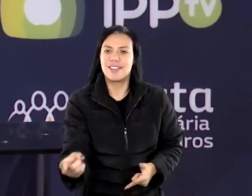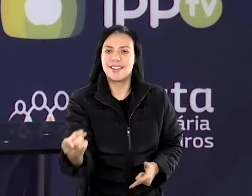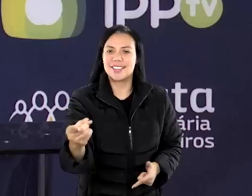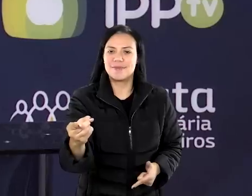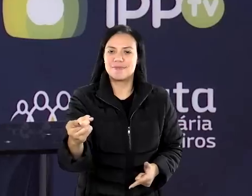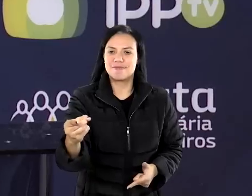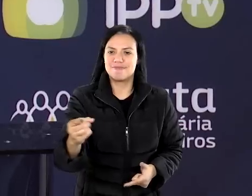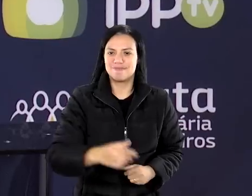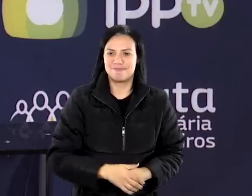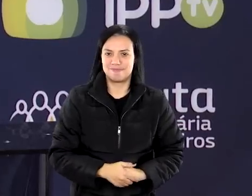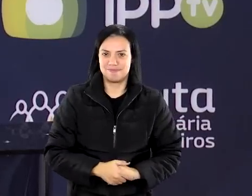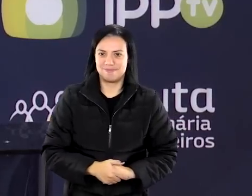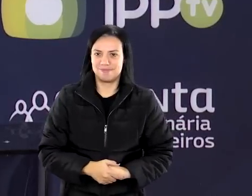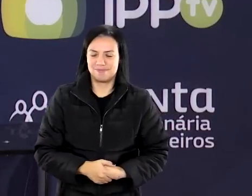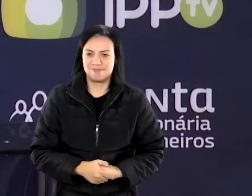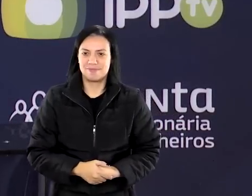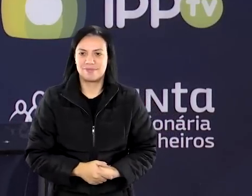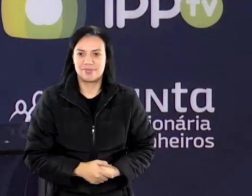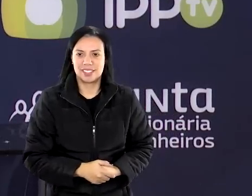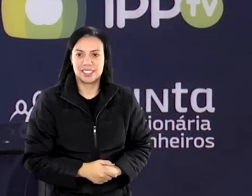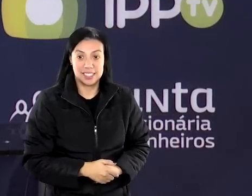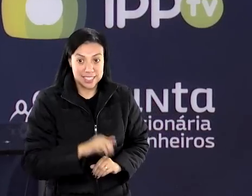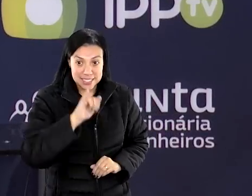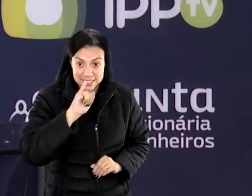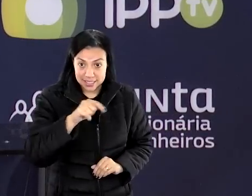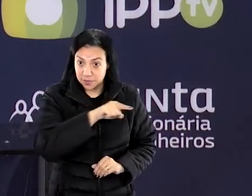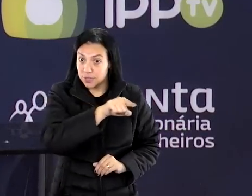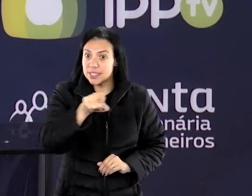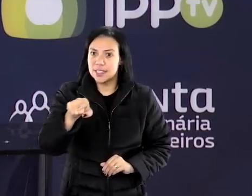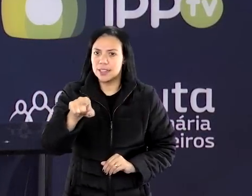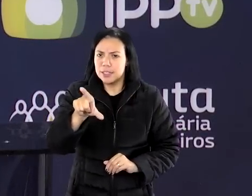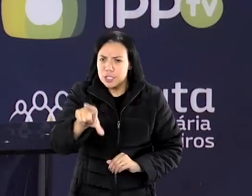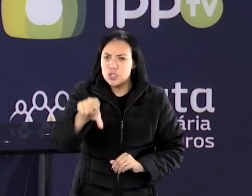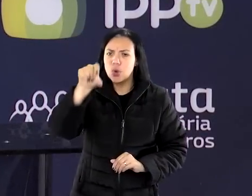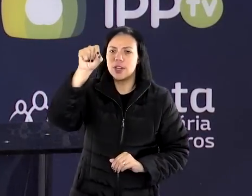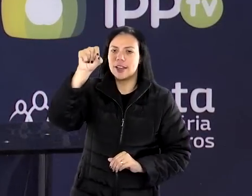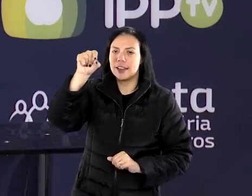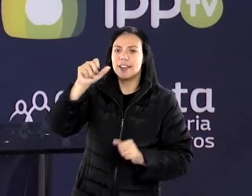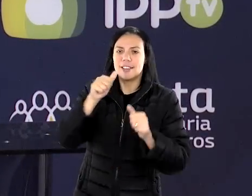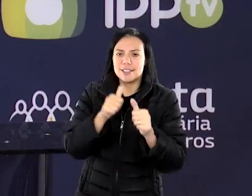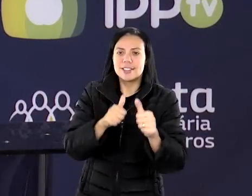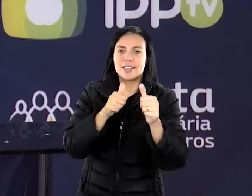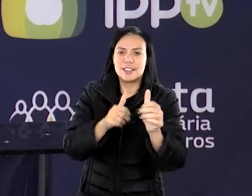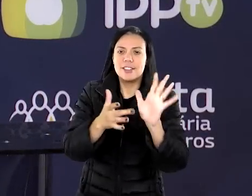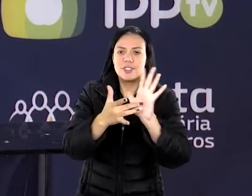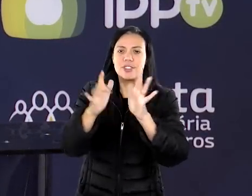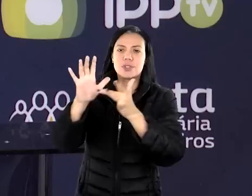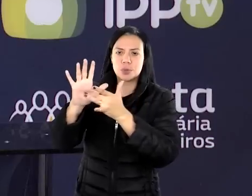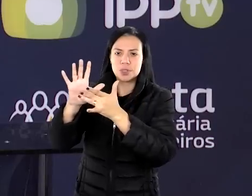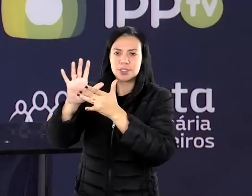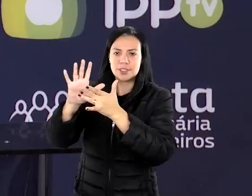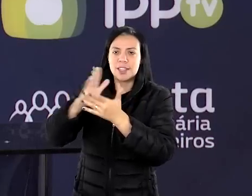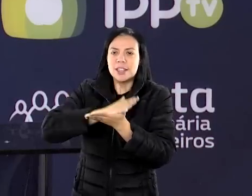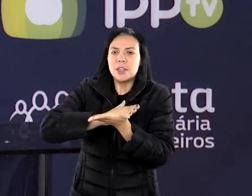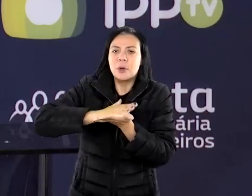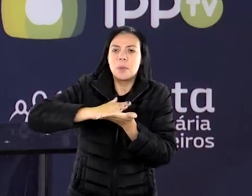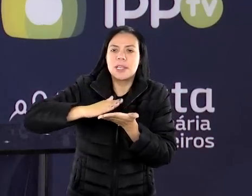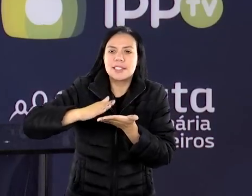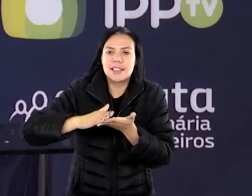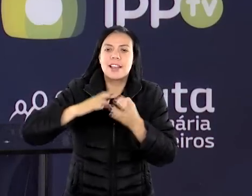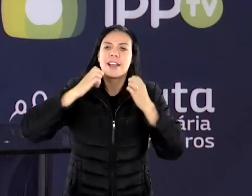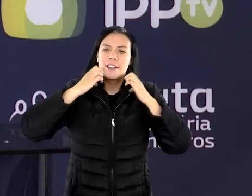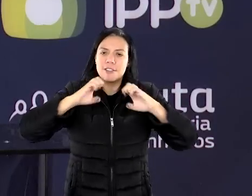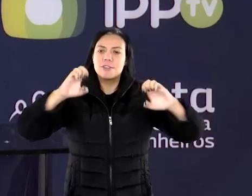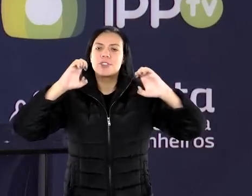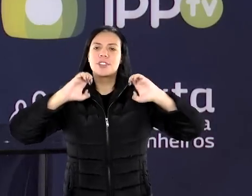projetos pessoais por causa de Jesus e do evangelho, faz um grande investimento e será recompensado com a